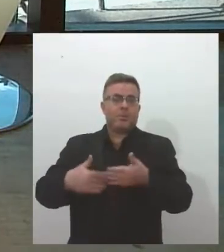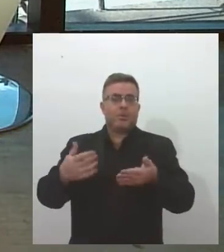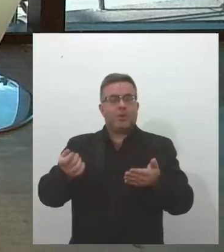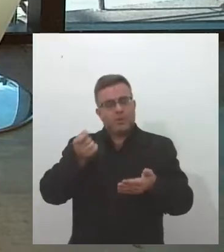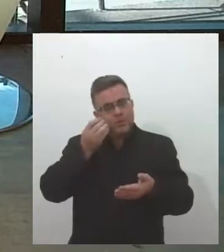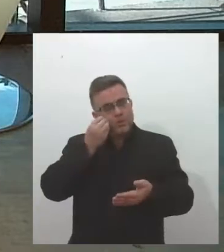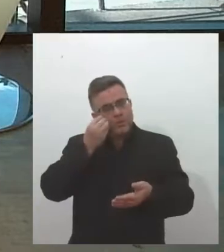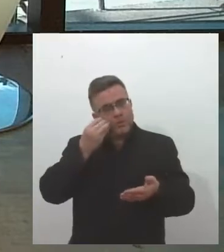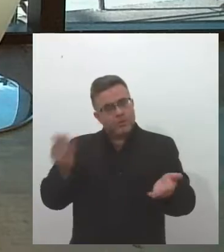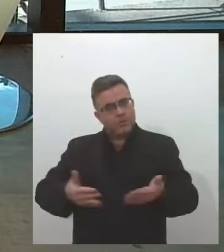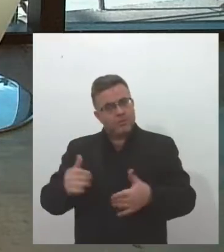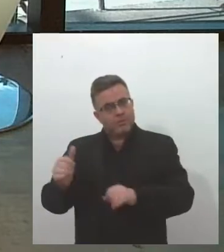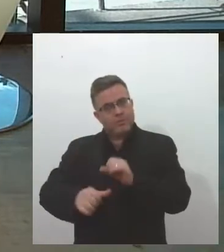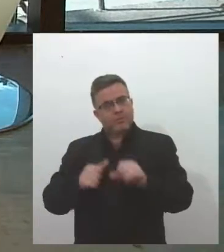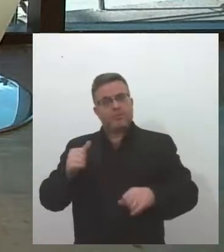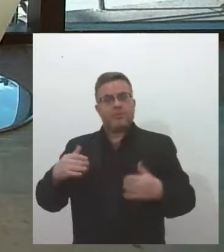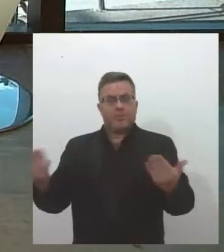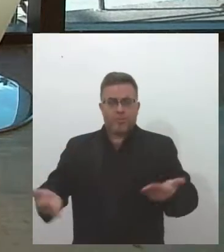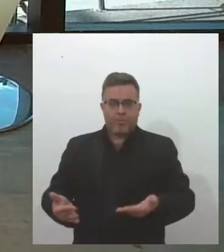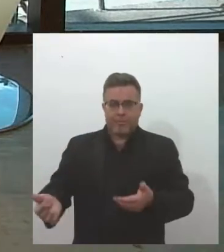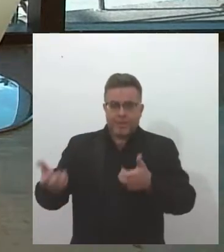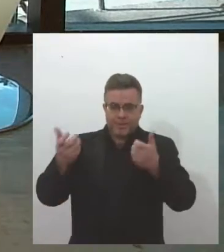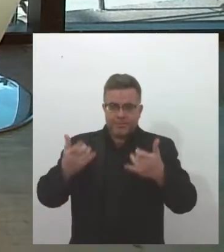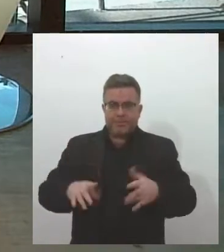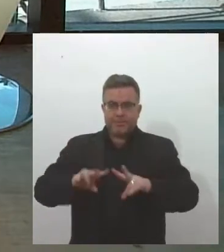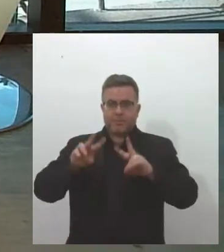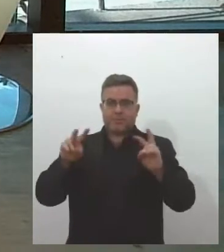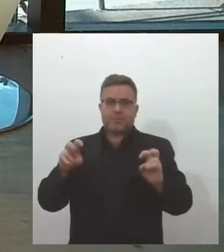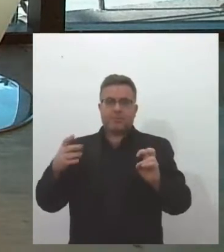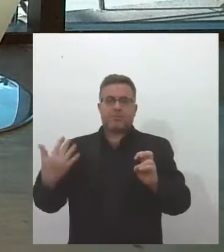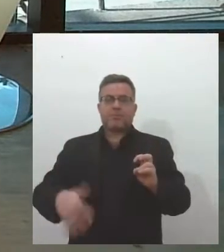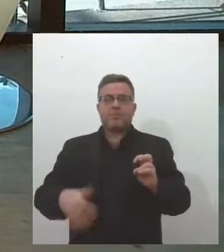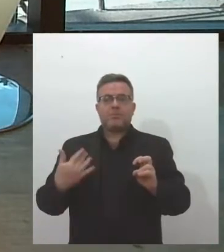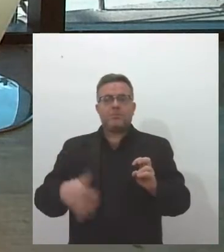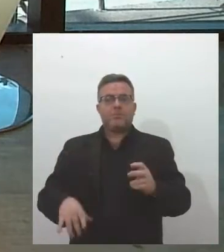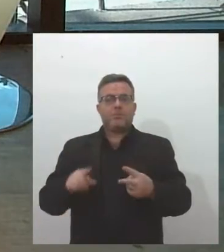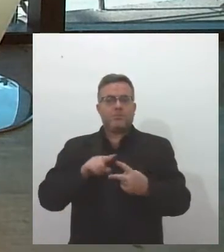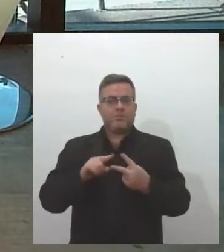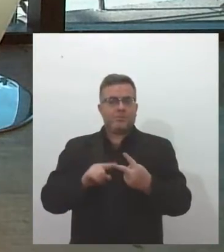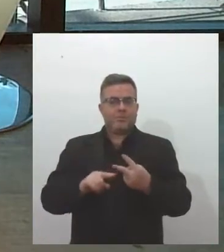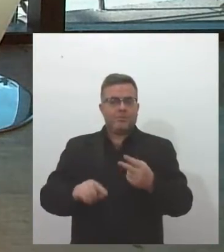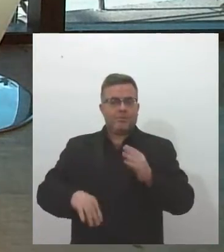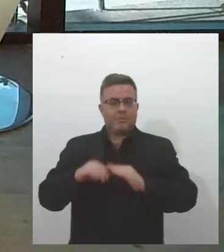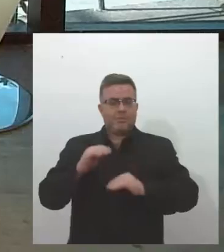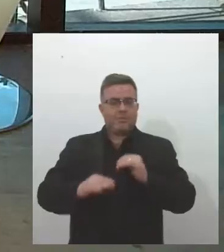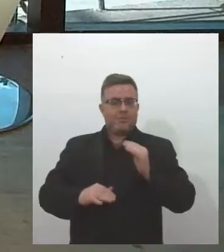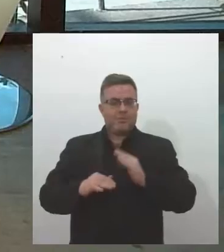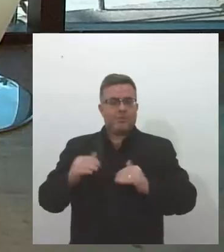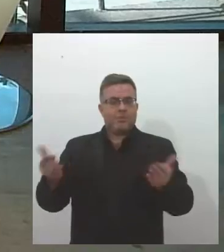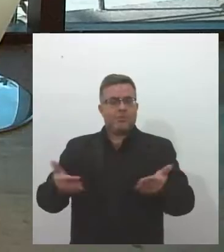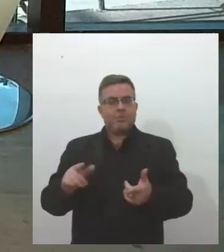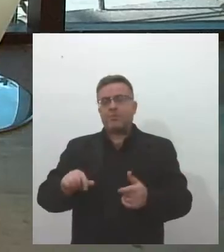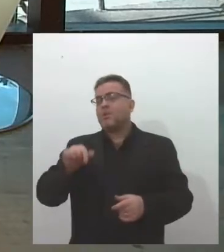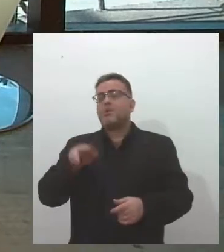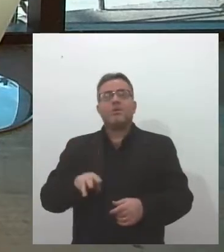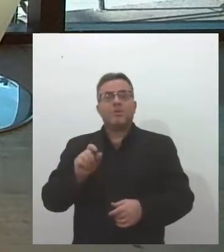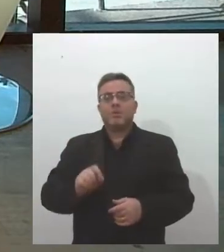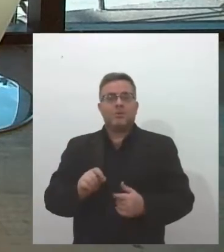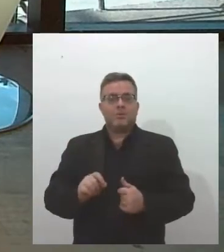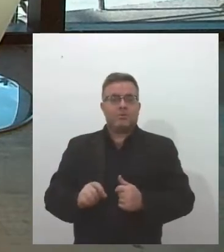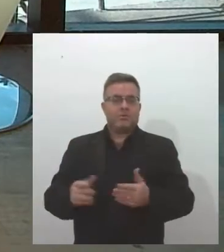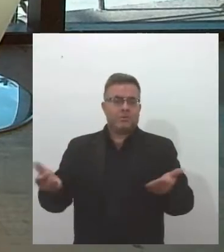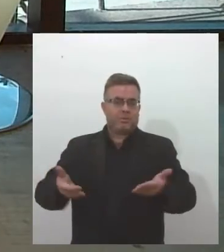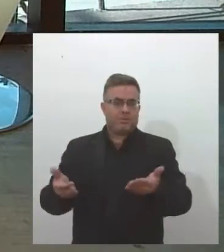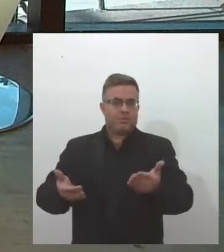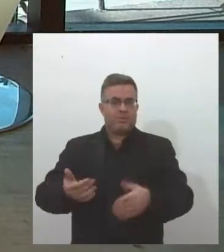a retomar. E a gente vai tratar sobre esse tema hoje, ouvindo dois especialistas, quem a gente recebe para o primeiro programa. Pois é. Nesse primeiro bloco, a gente